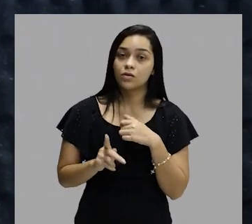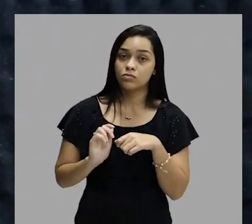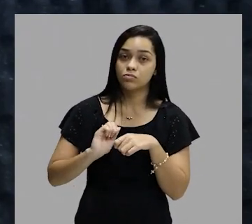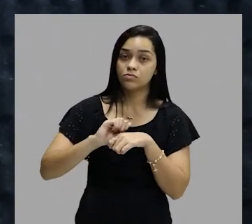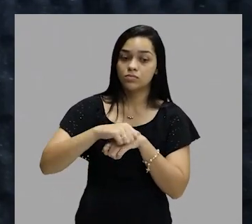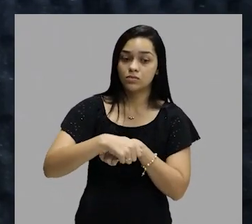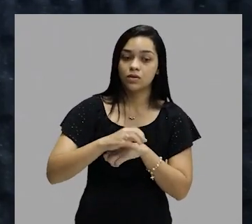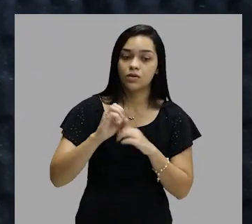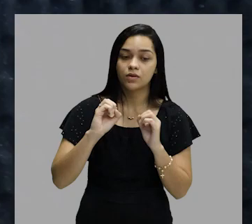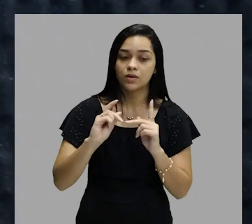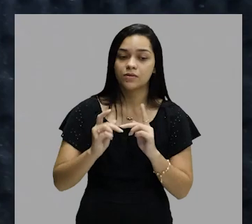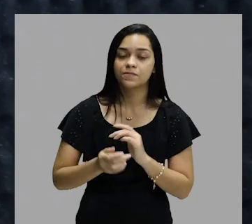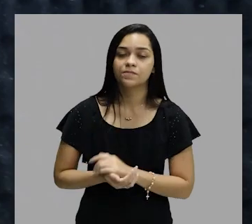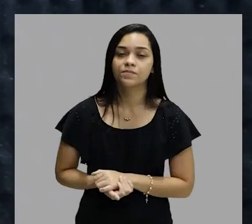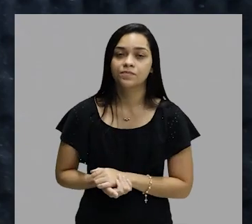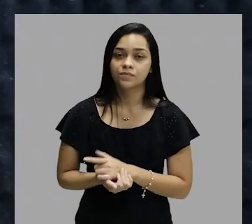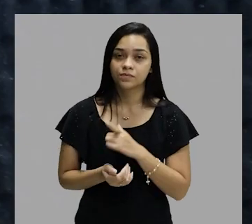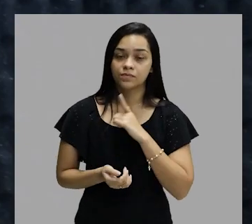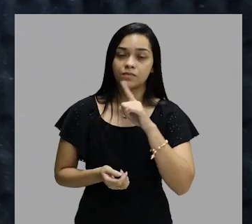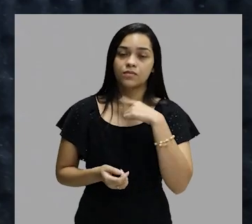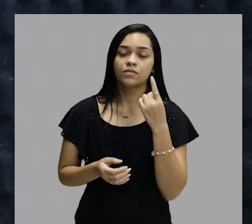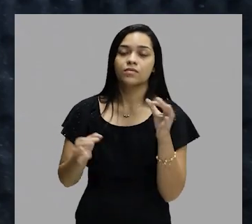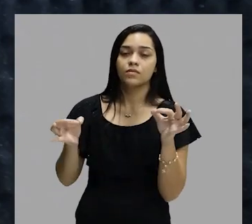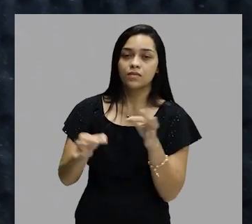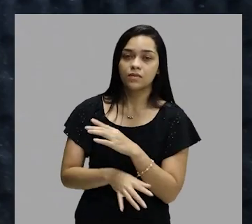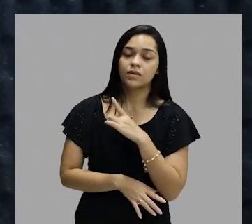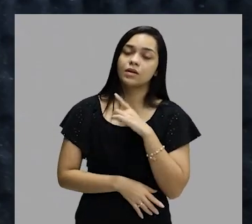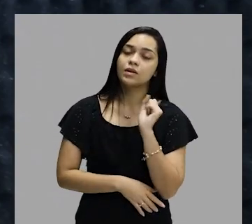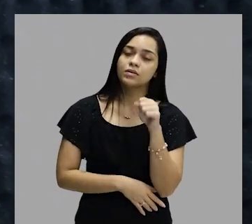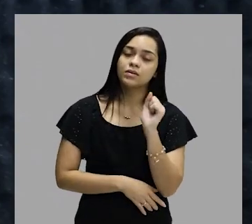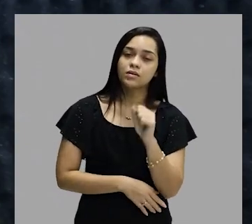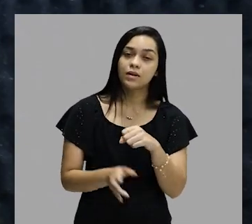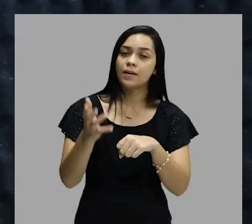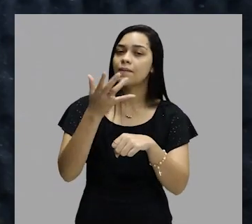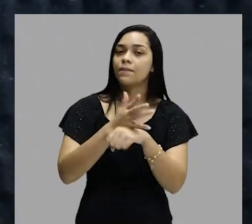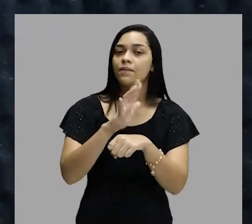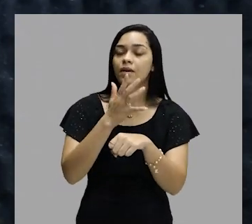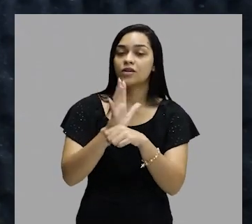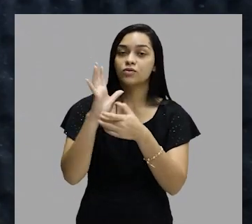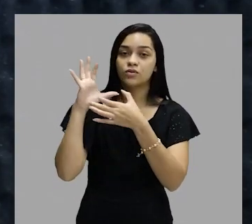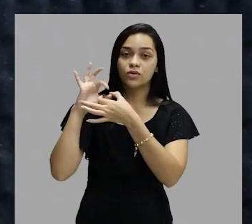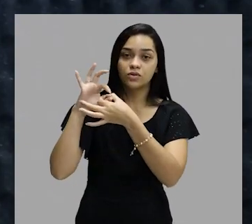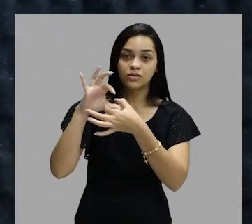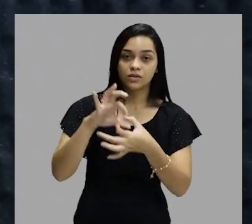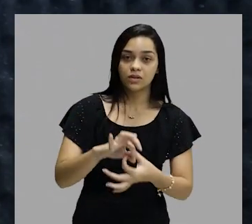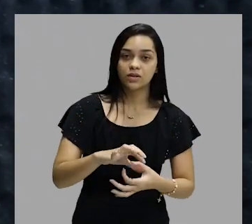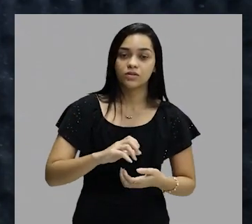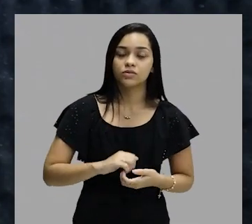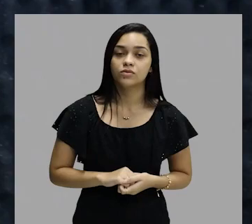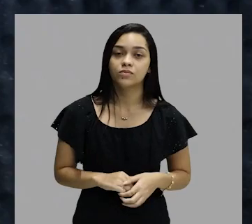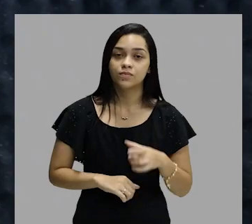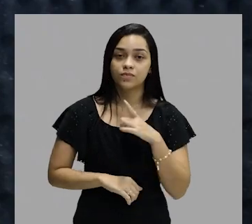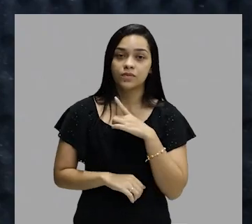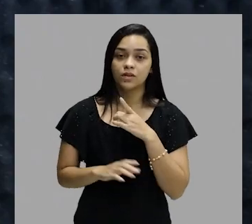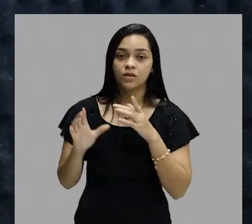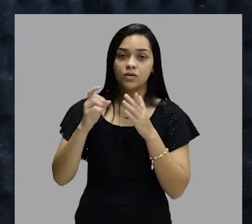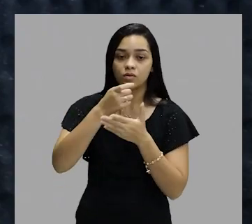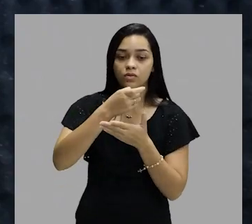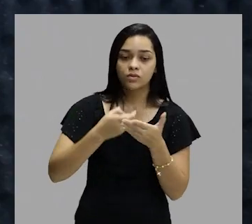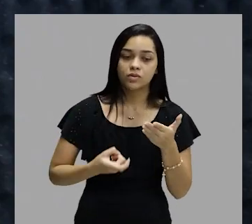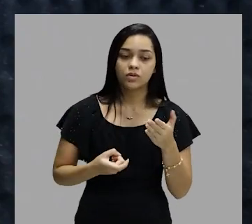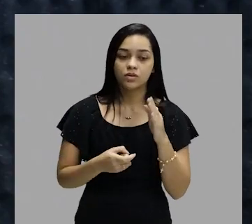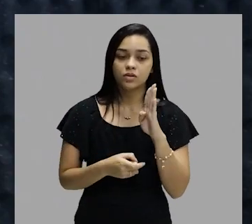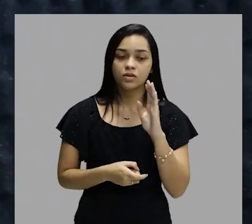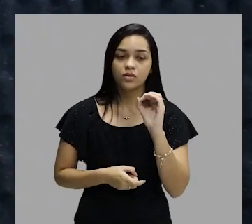superior, bom? E aqui, para a gente finalizar, vamos ver na prática, no contexto. Tá? Eu tenho um texto aqui em que o